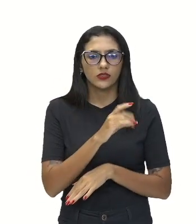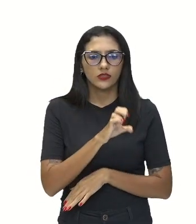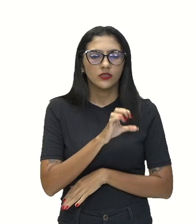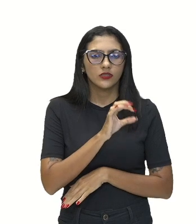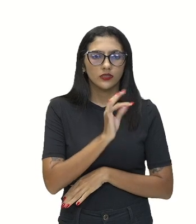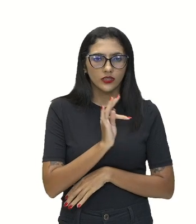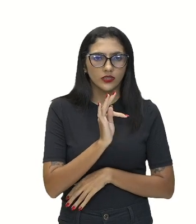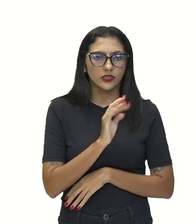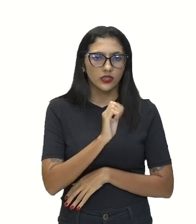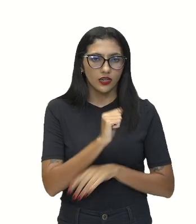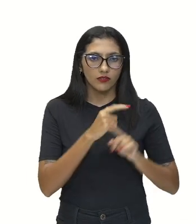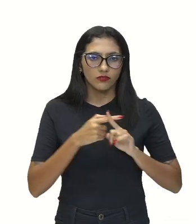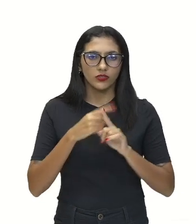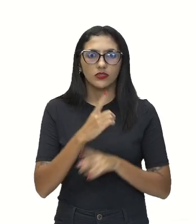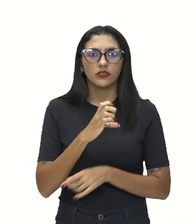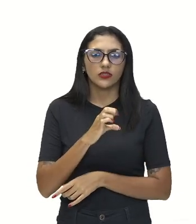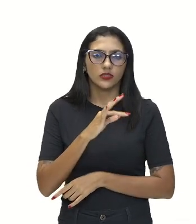Determinante da matriz A